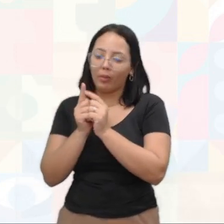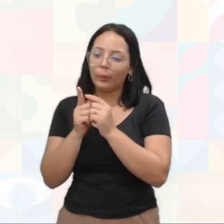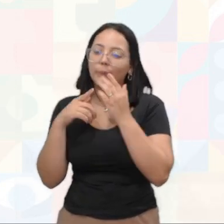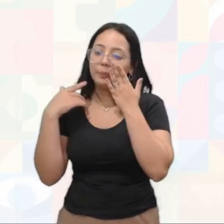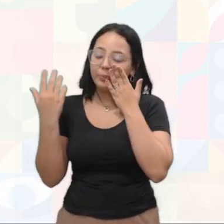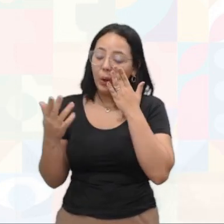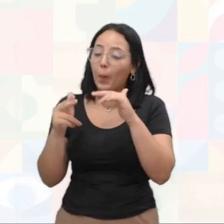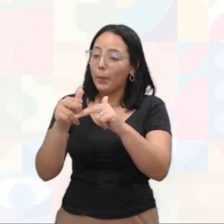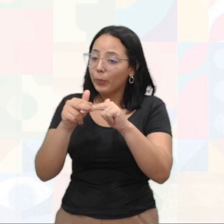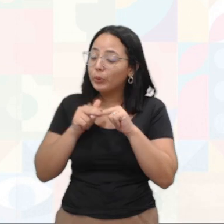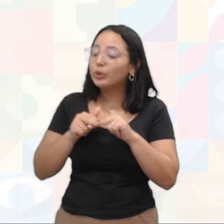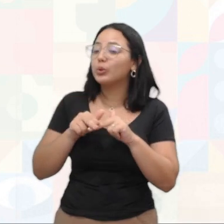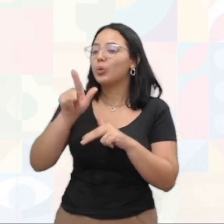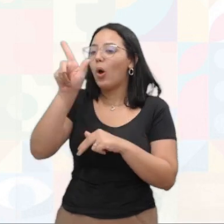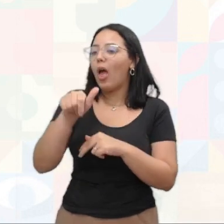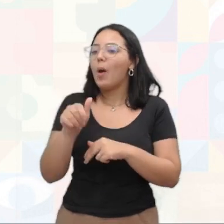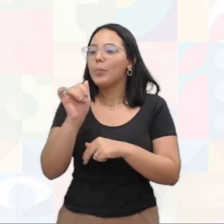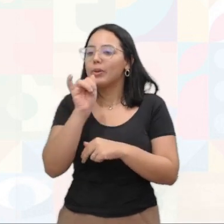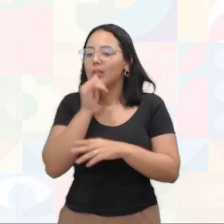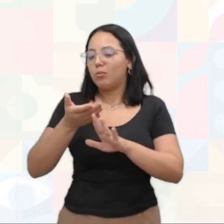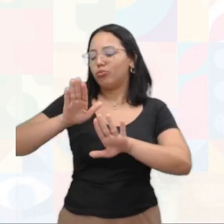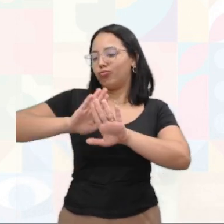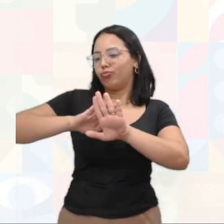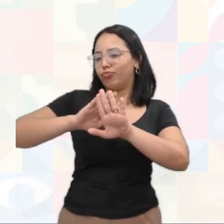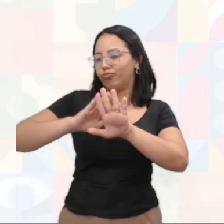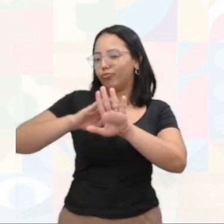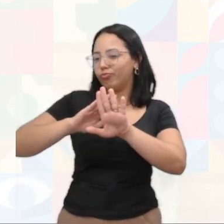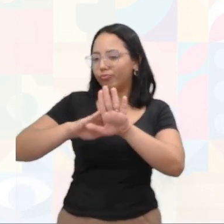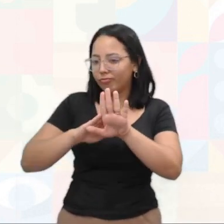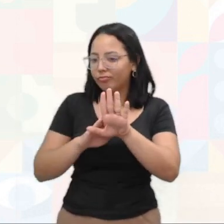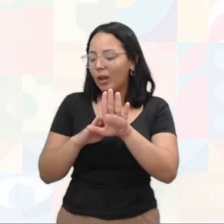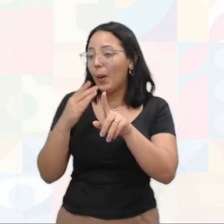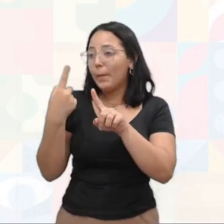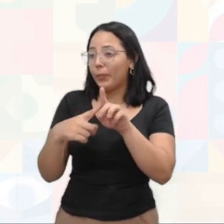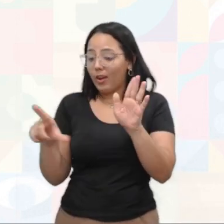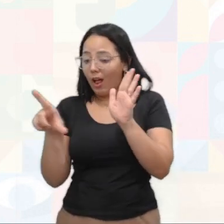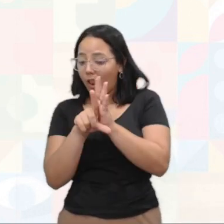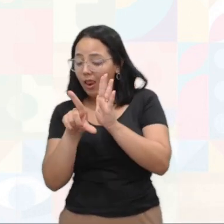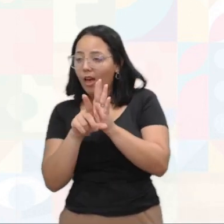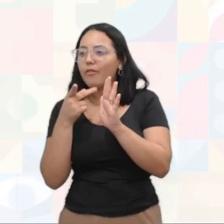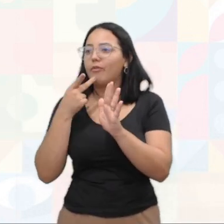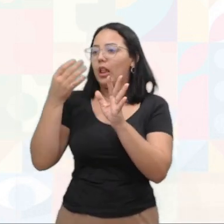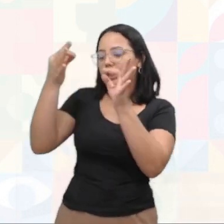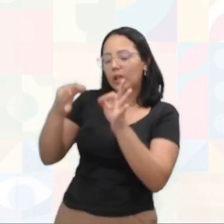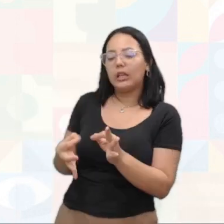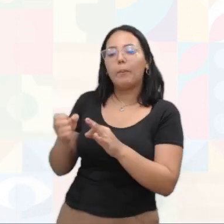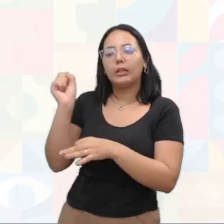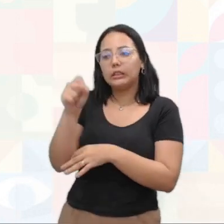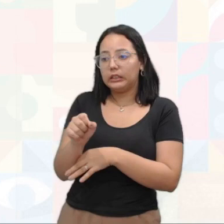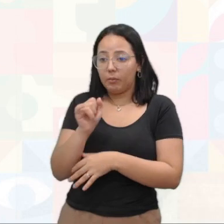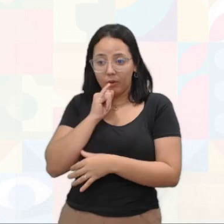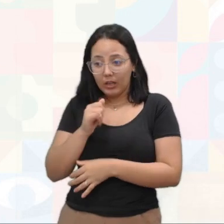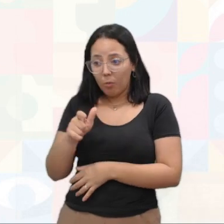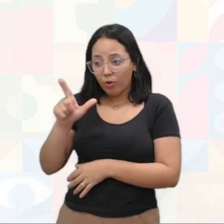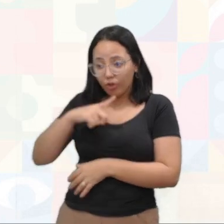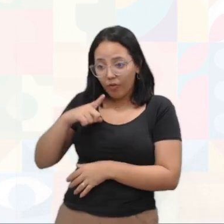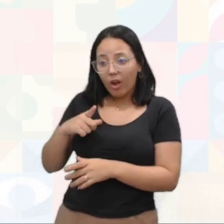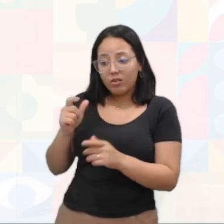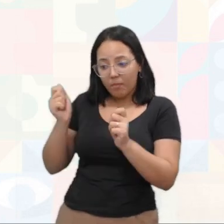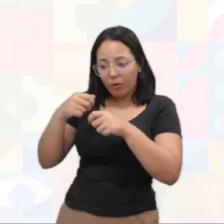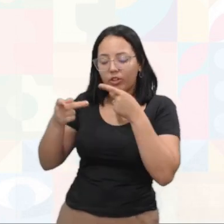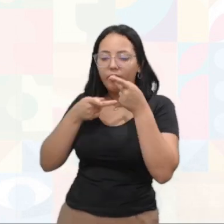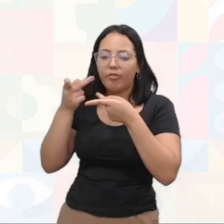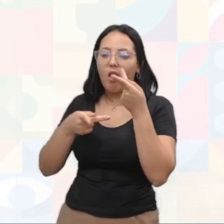Então, esse é o consentimento implícito, porque a legislação ela determina que se a vítima tivesse condições, ela daria